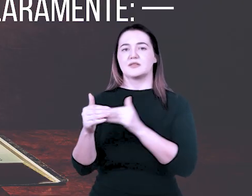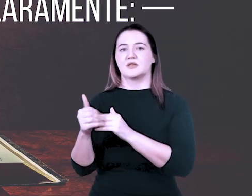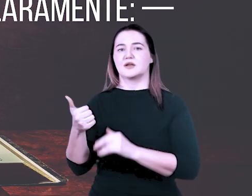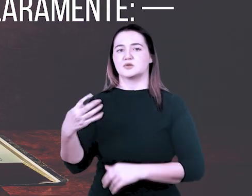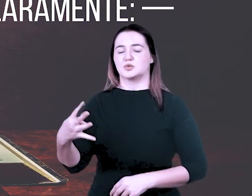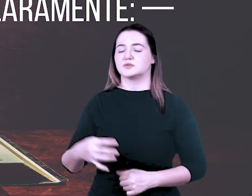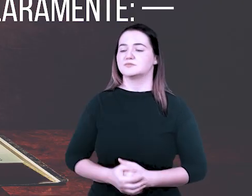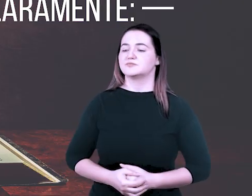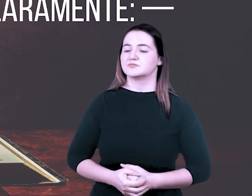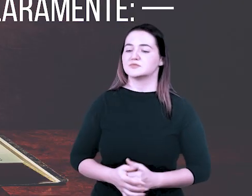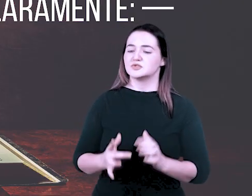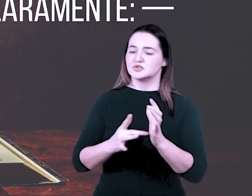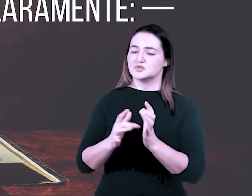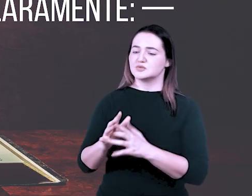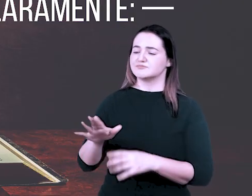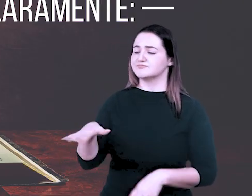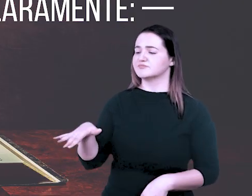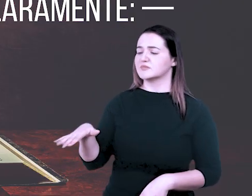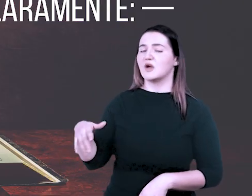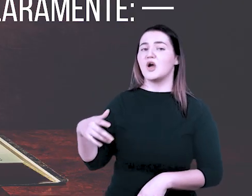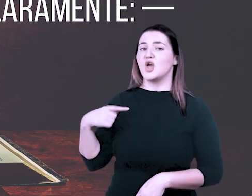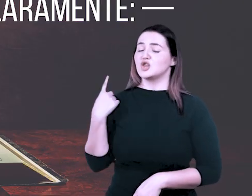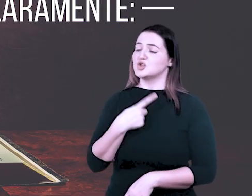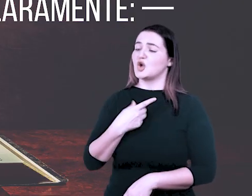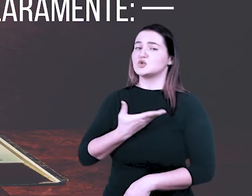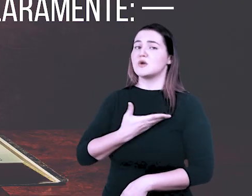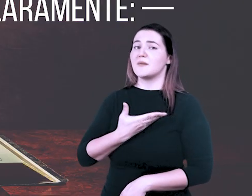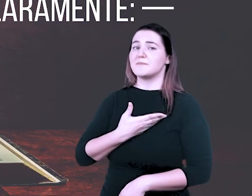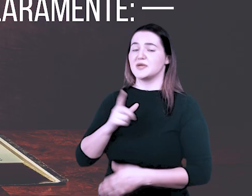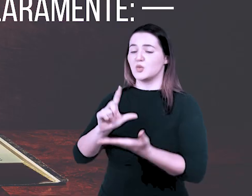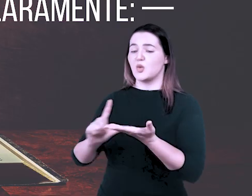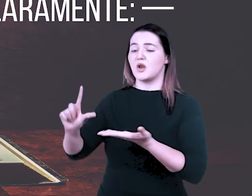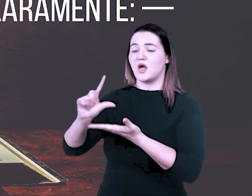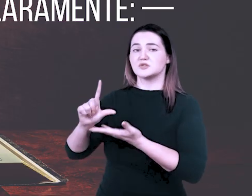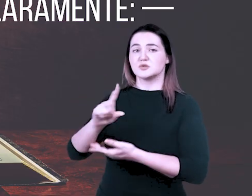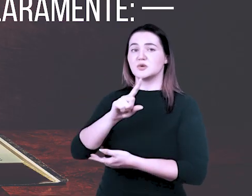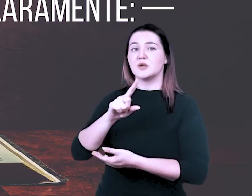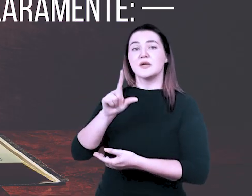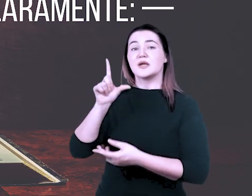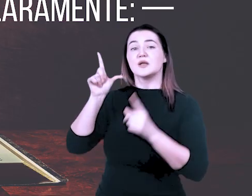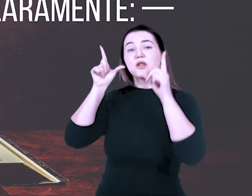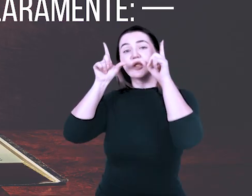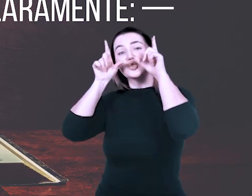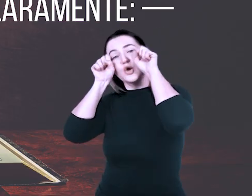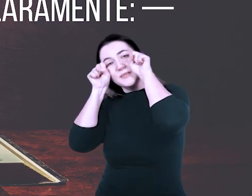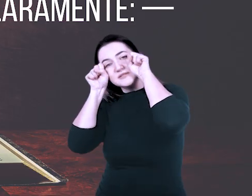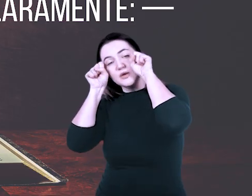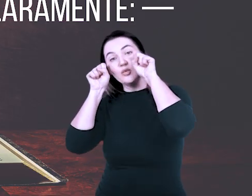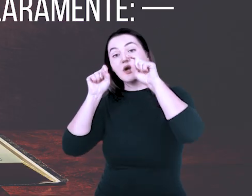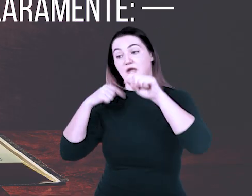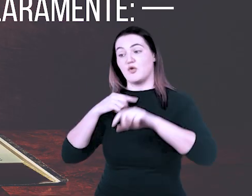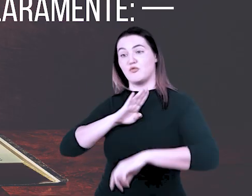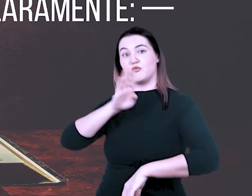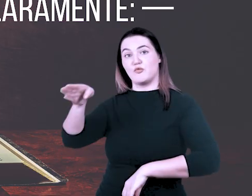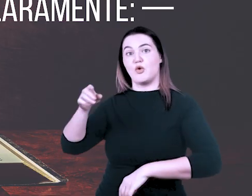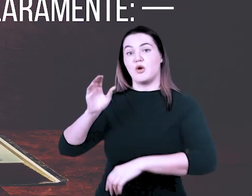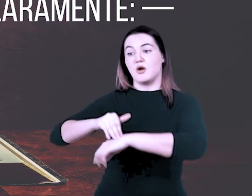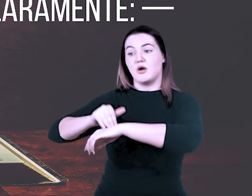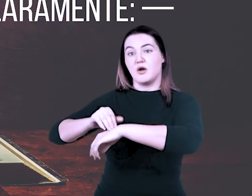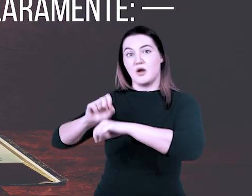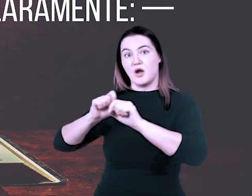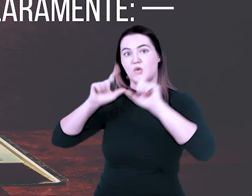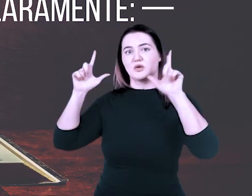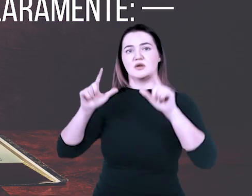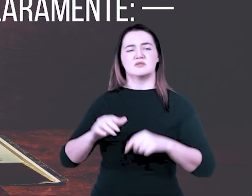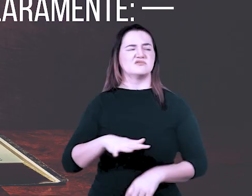isto, acrescentou: nosso amigo Lázaro adormeceu, mas vou para despertá-lo. Então os discípulos disseram: Senhor,